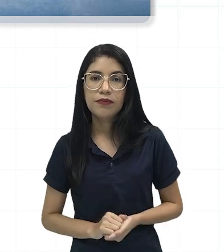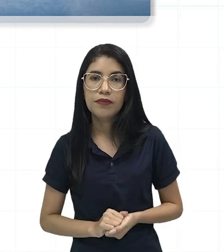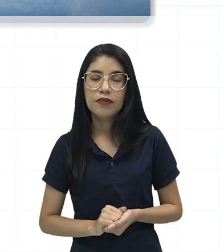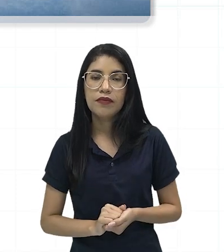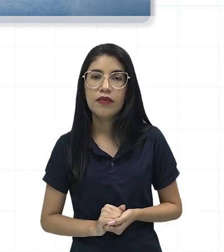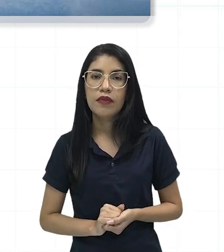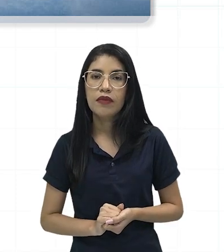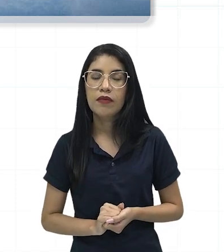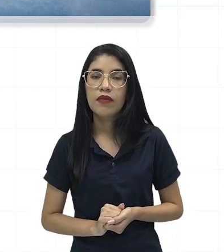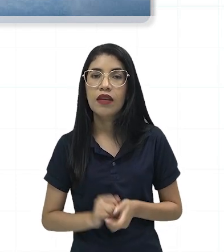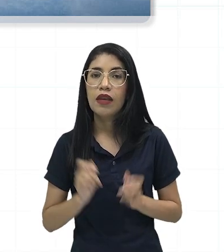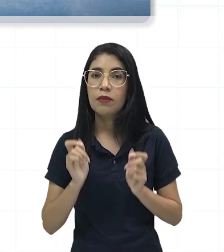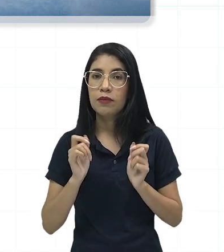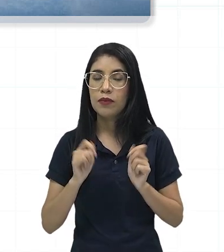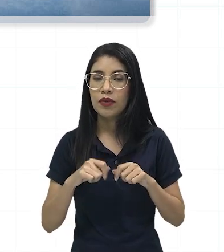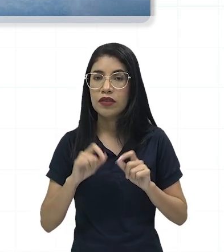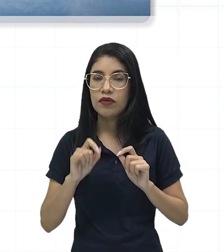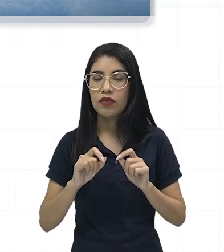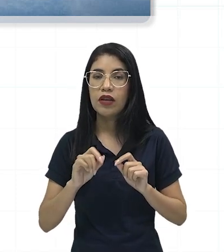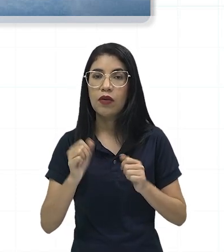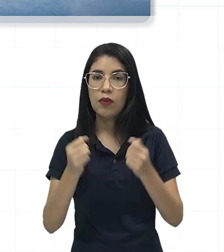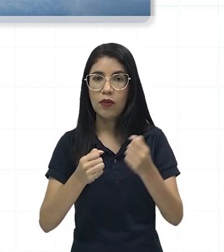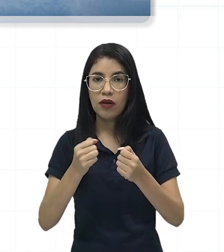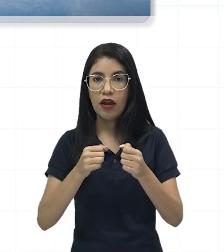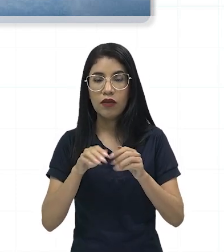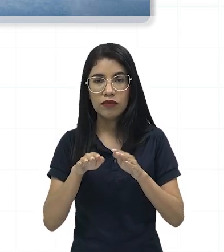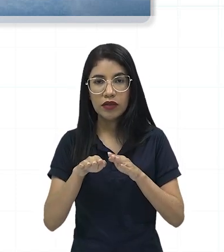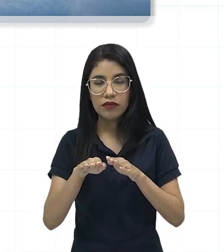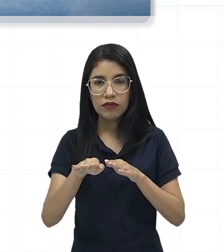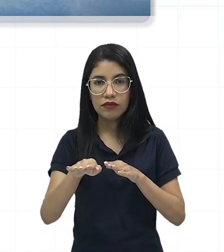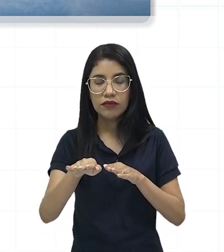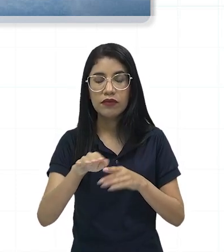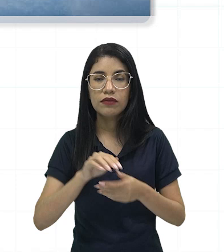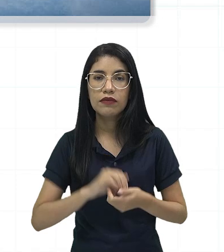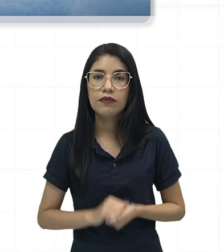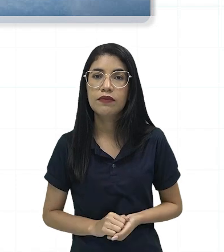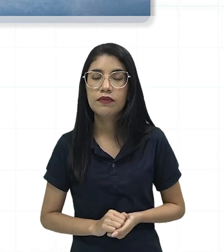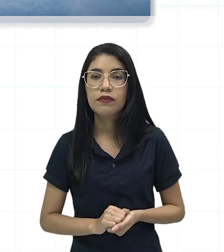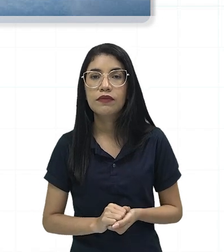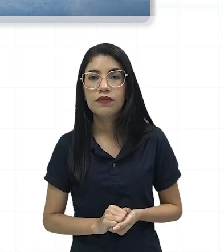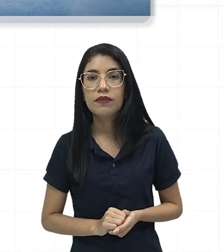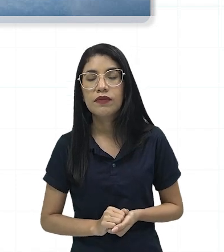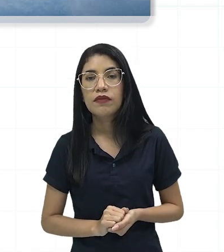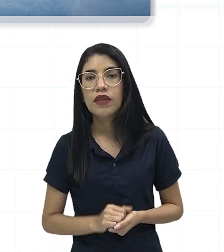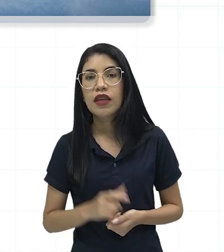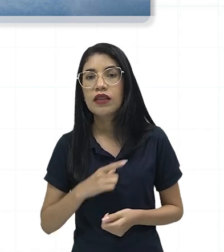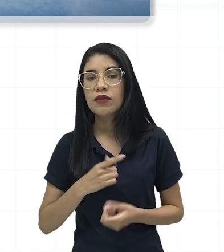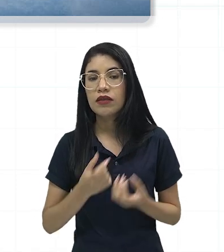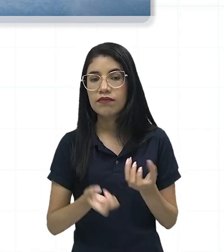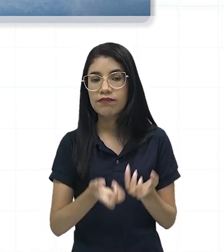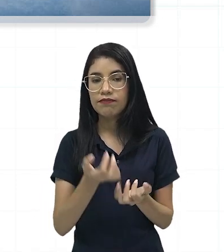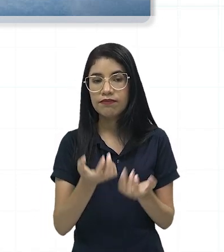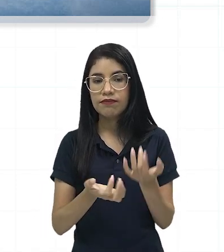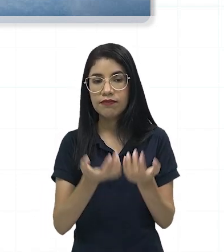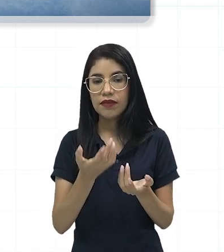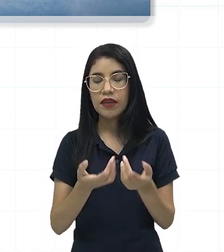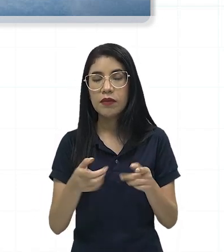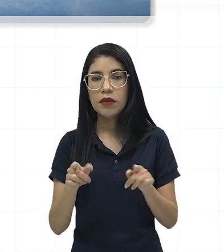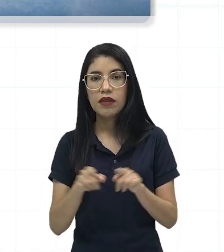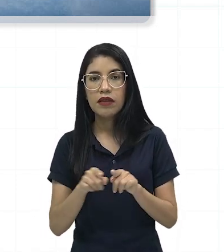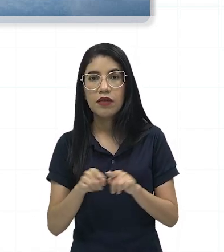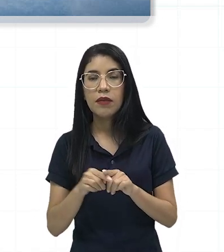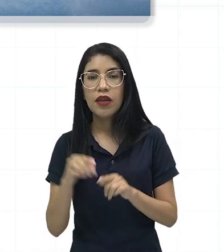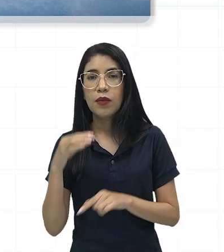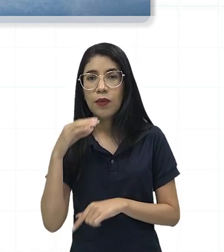que vai fazer com que o carro se movimente, né? Então, nós temos aí a queima, né? Nós temos aí